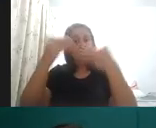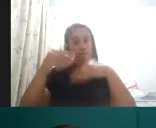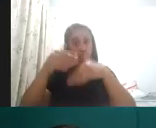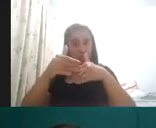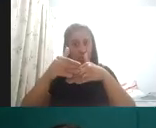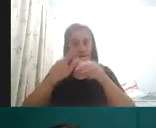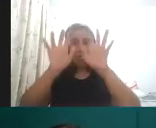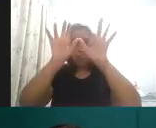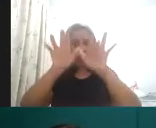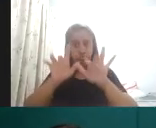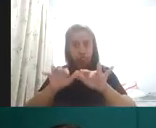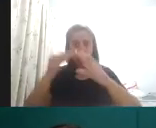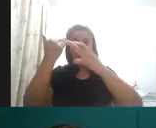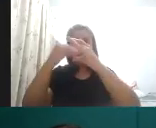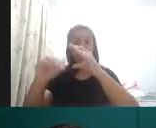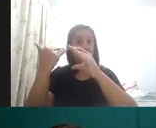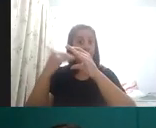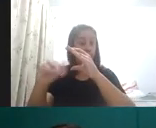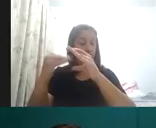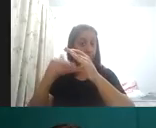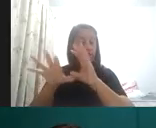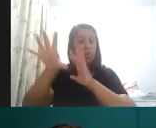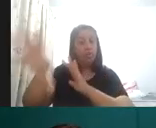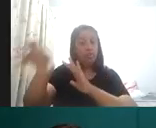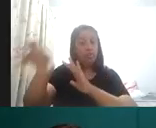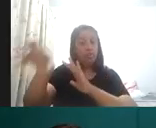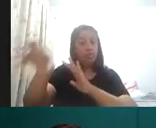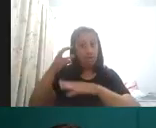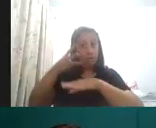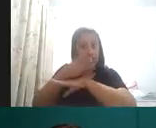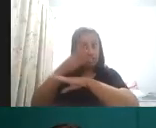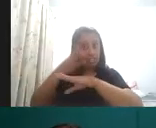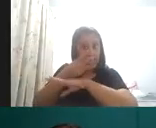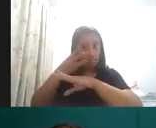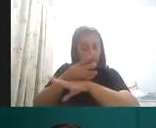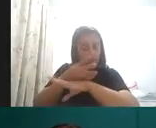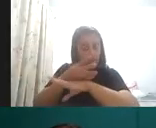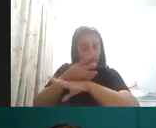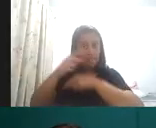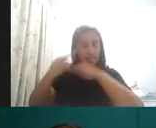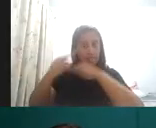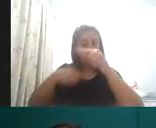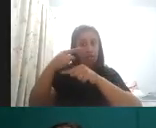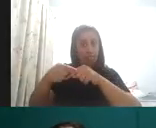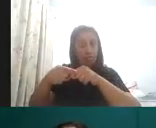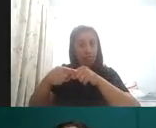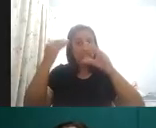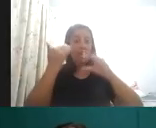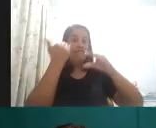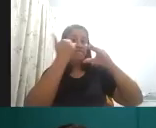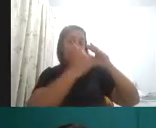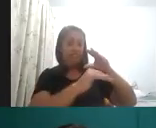Tá bom? Você manda no grupo lá, a gente espalha aqui pro pessoal, vai dar Isso, certo. vou mandar aqui agora. Aqui. Tem algumas aulas, pessoal, no